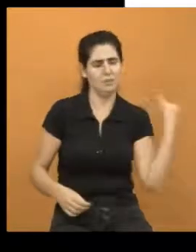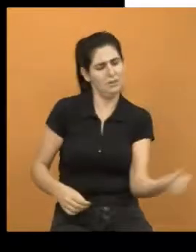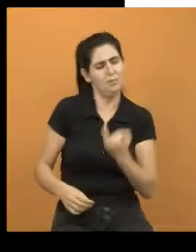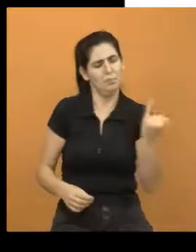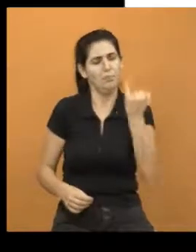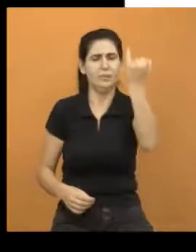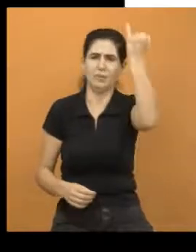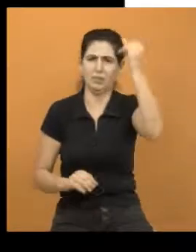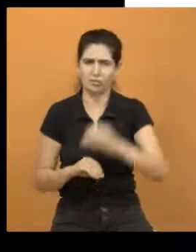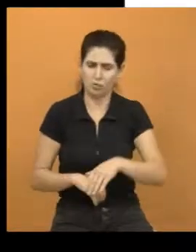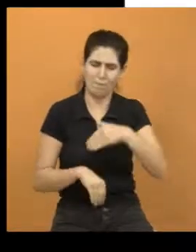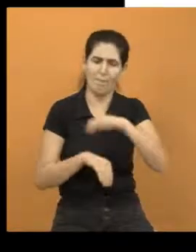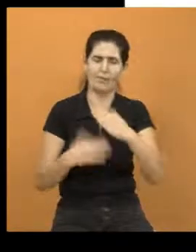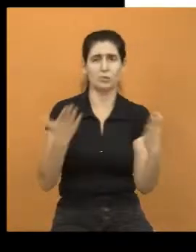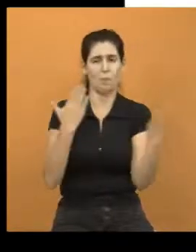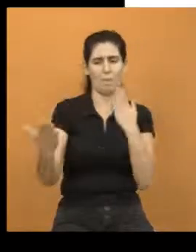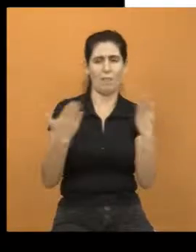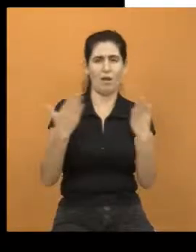os séculos.